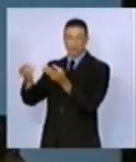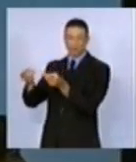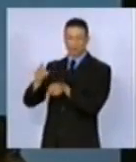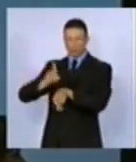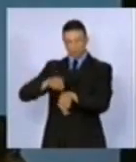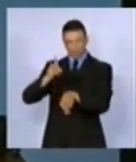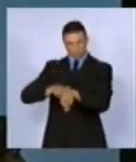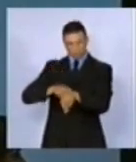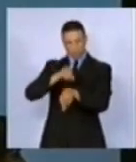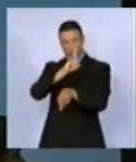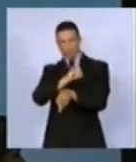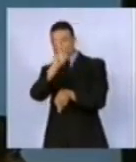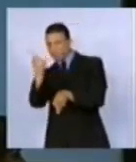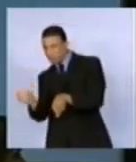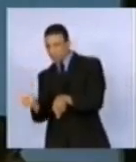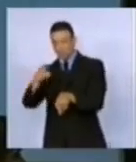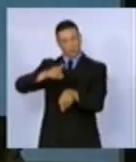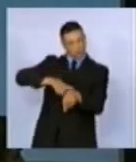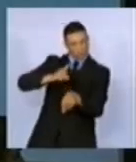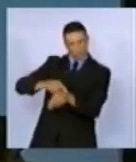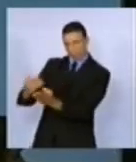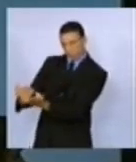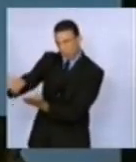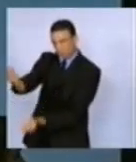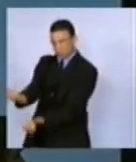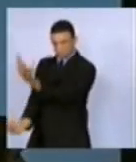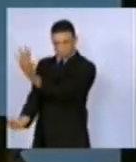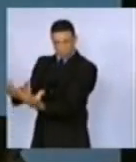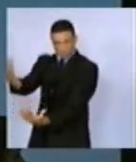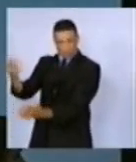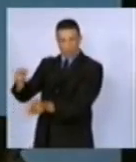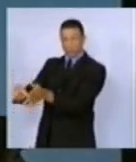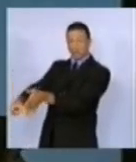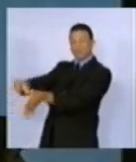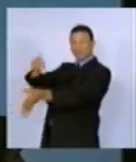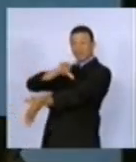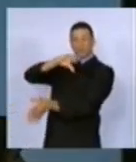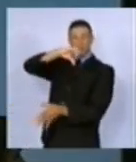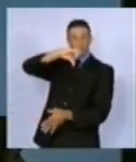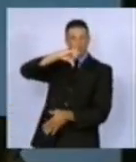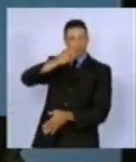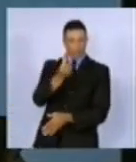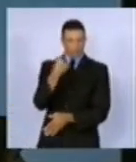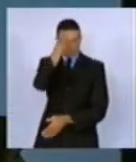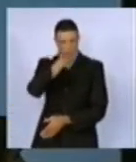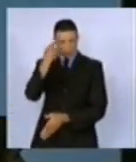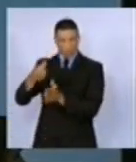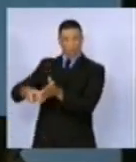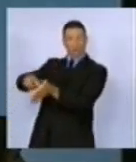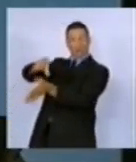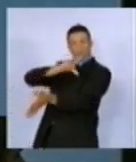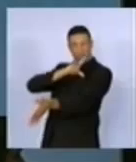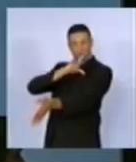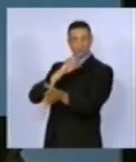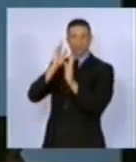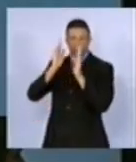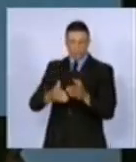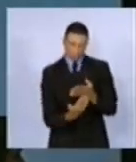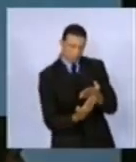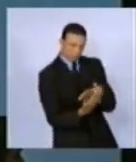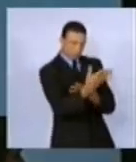hora paraa realização do evento de queima deve ser feito com 96 horas de antecedência e uma vez emitida a autorização ela